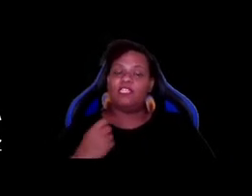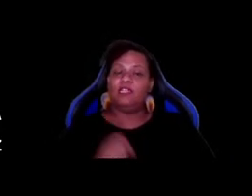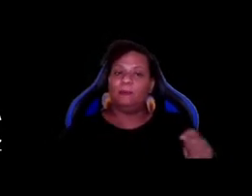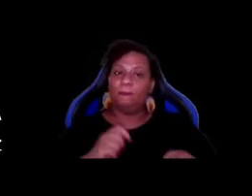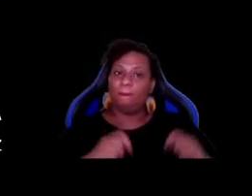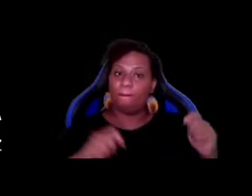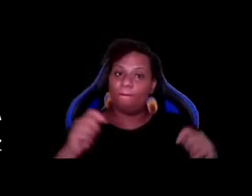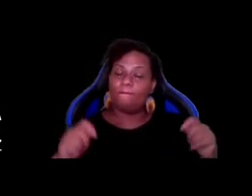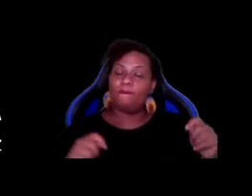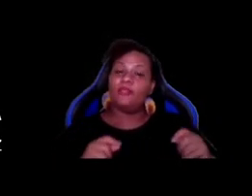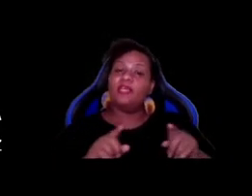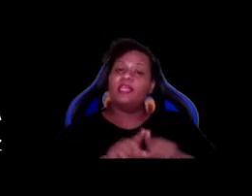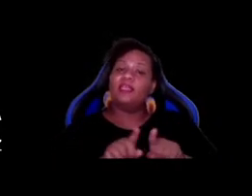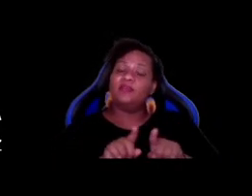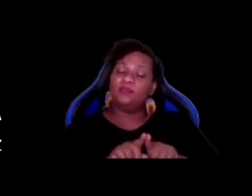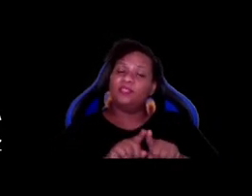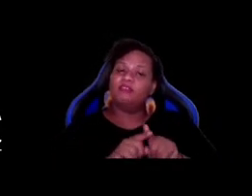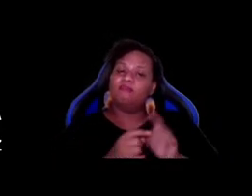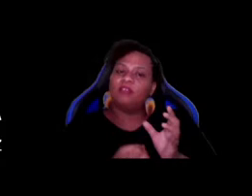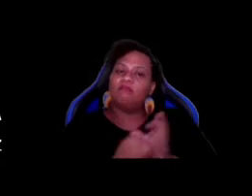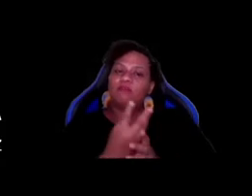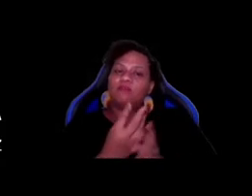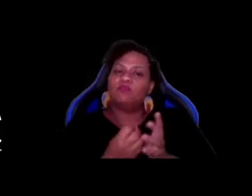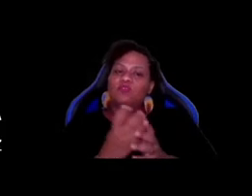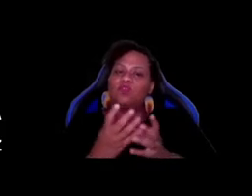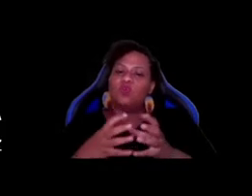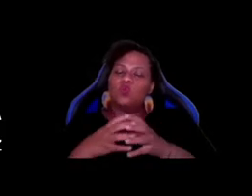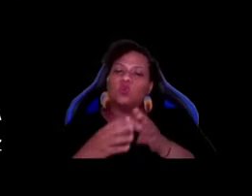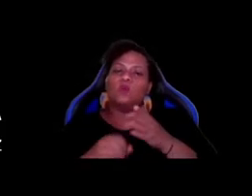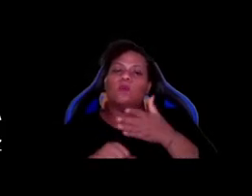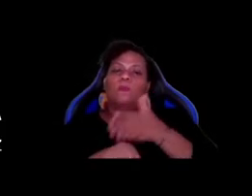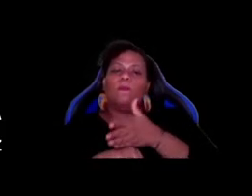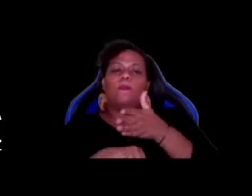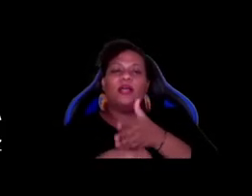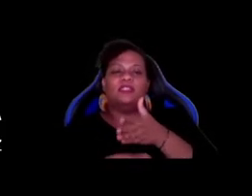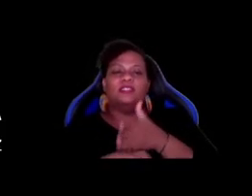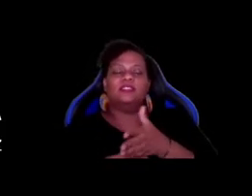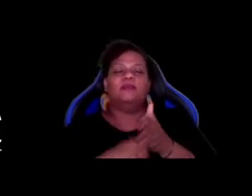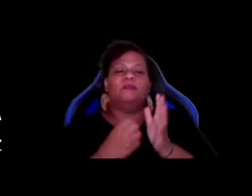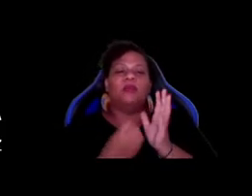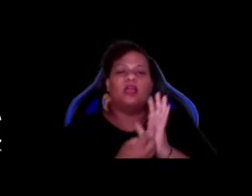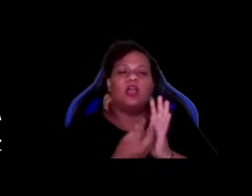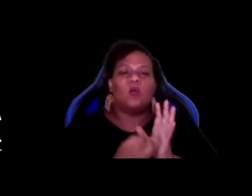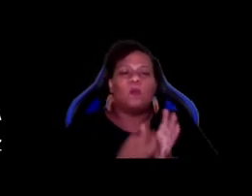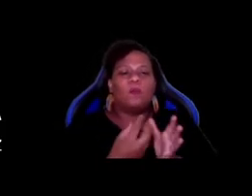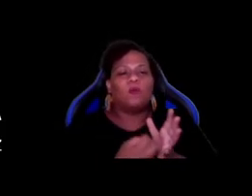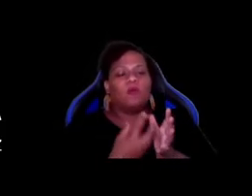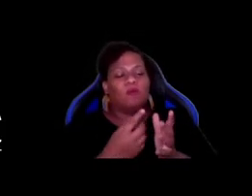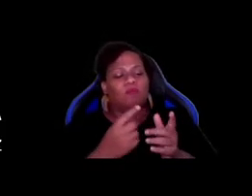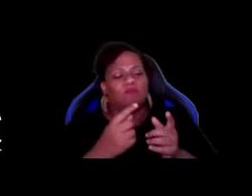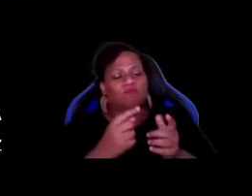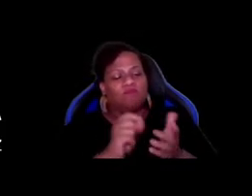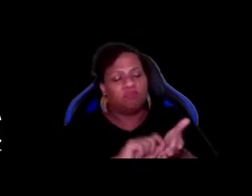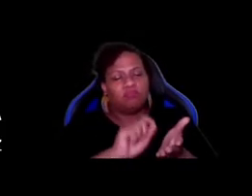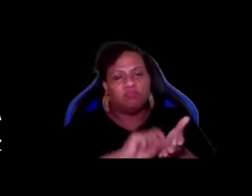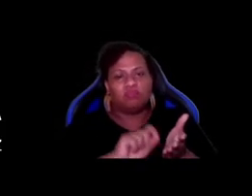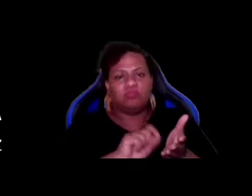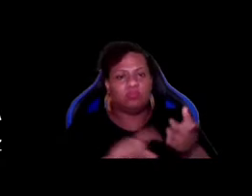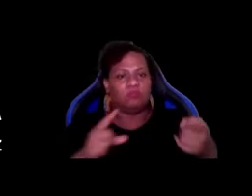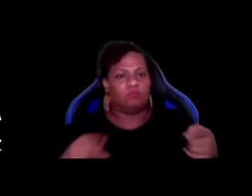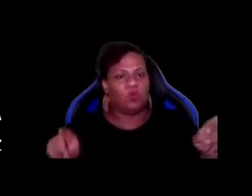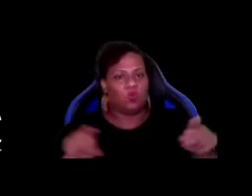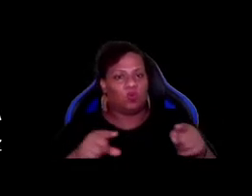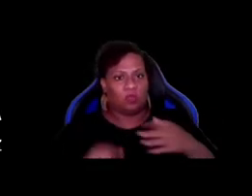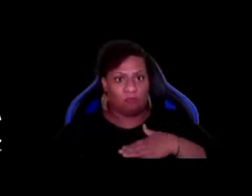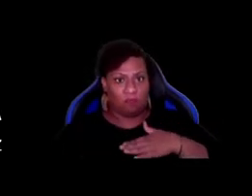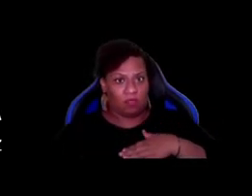também me lançando, né, em participar de composições. Tem uma música, né, minha, não que eu tenha